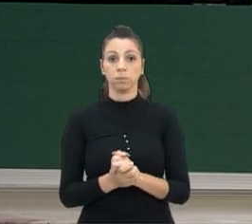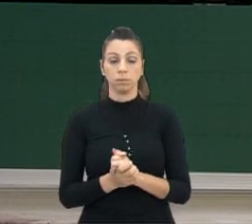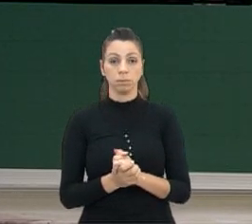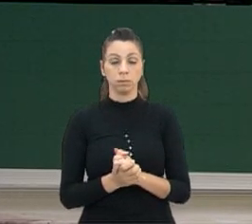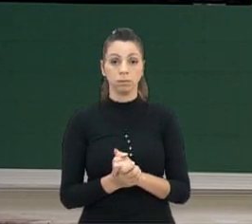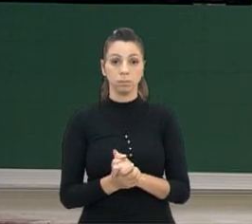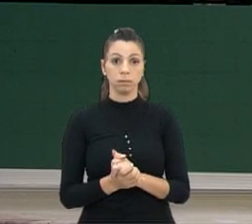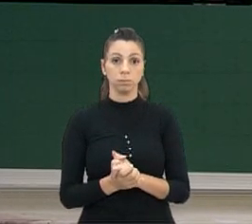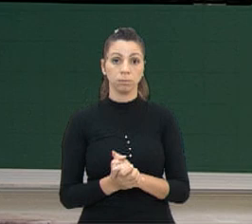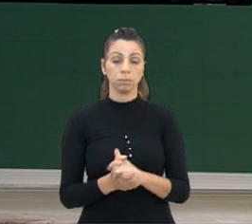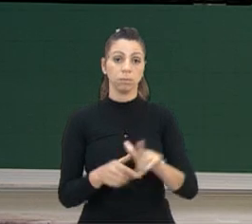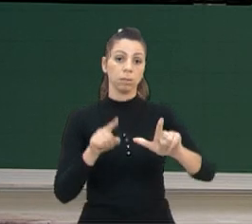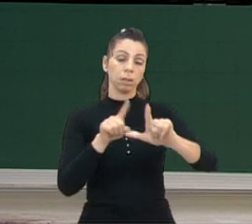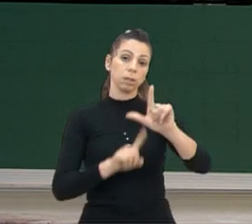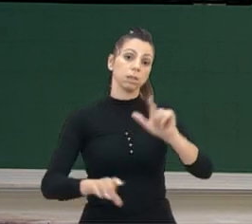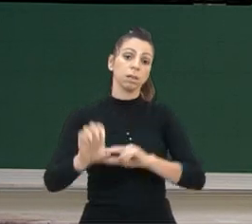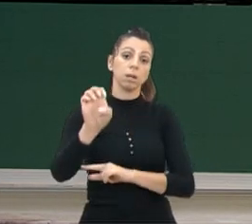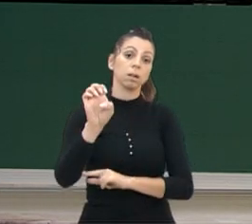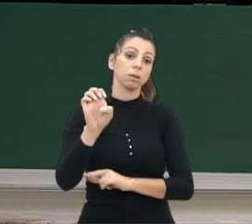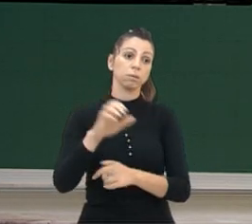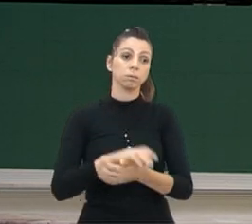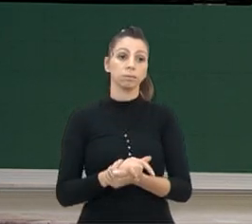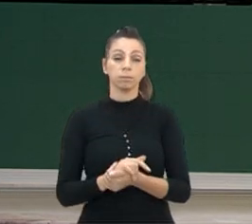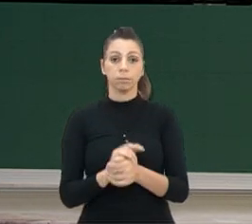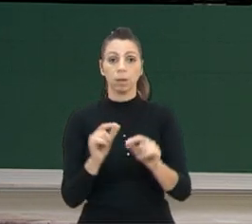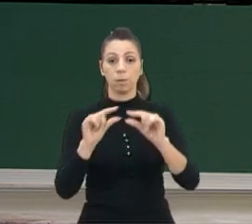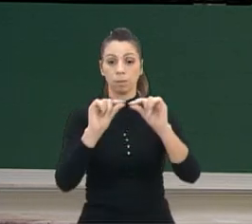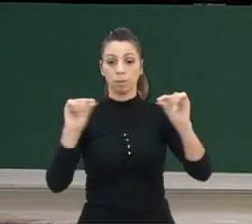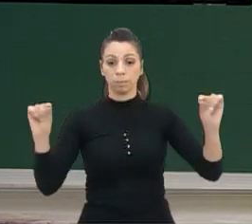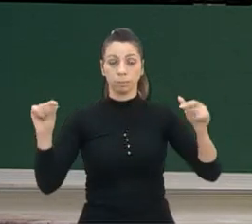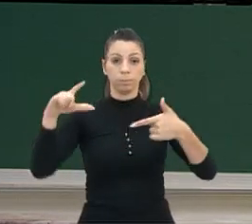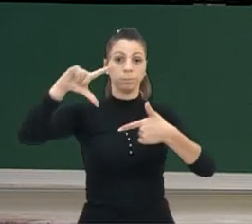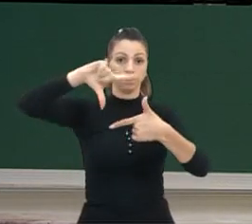A letra E, eu desenhei aqui um retângulo